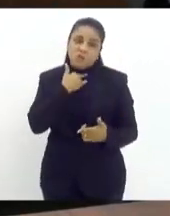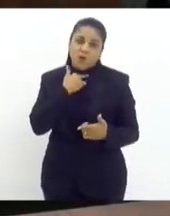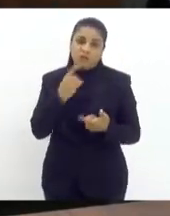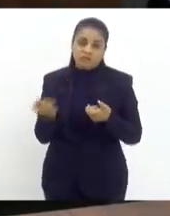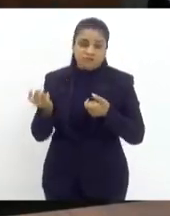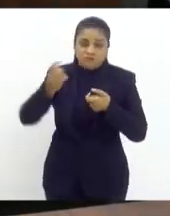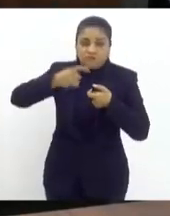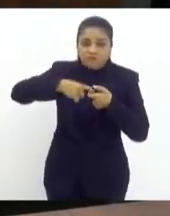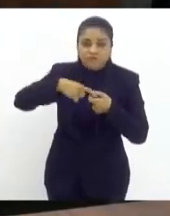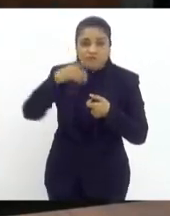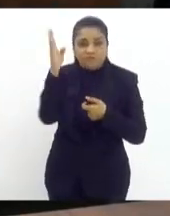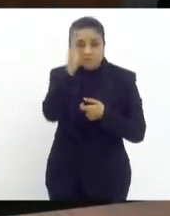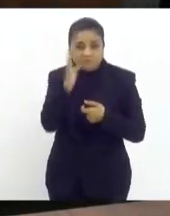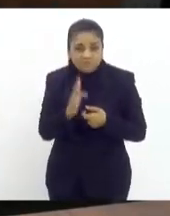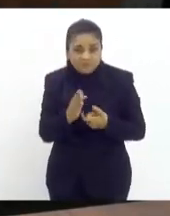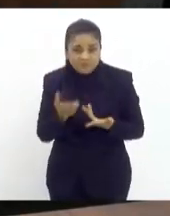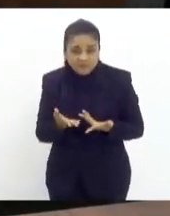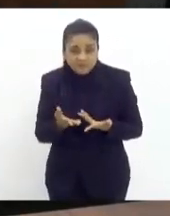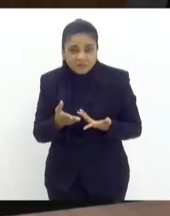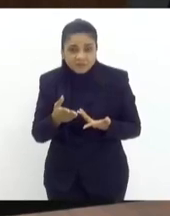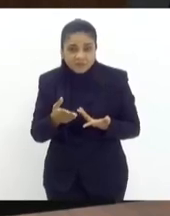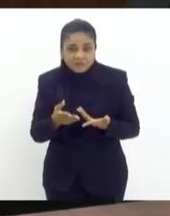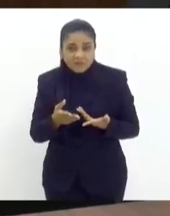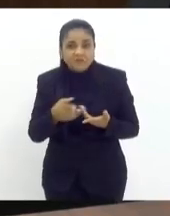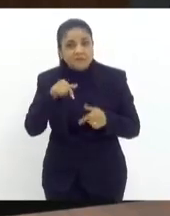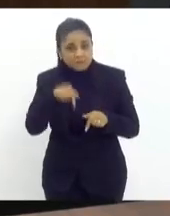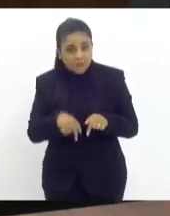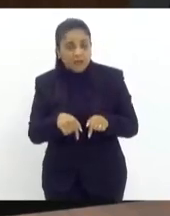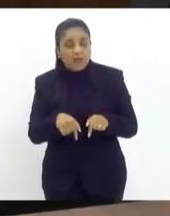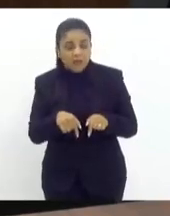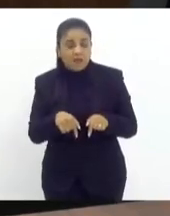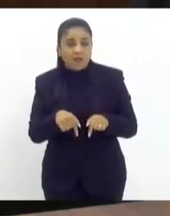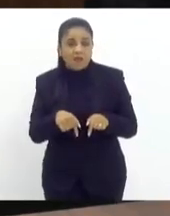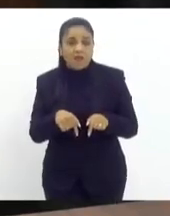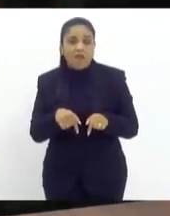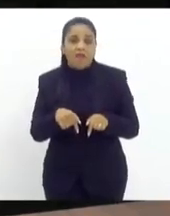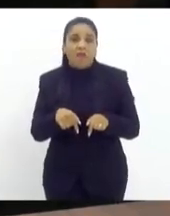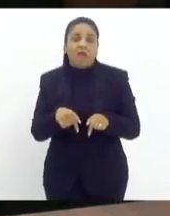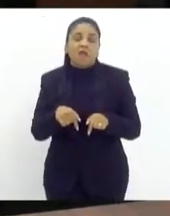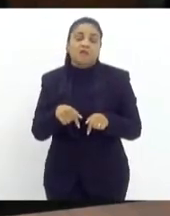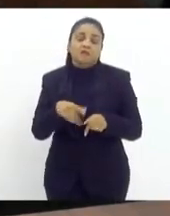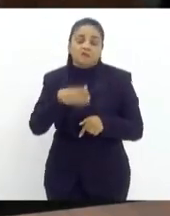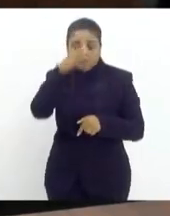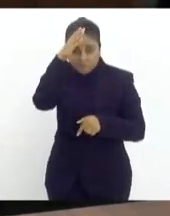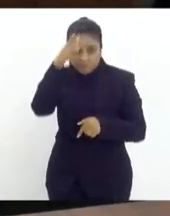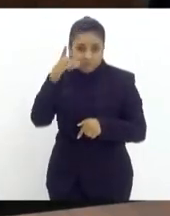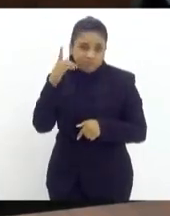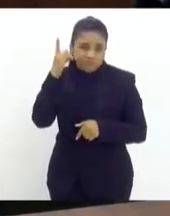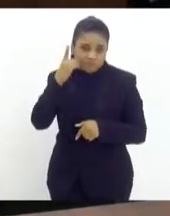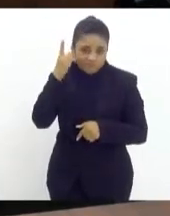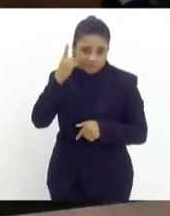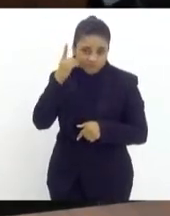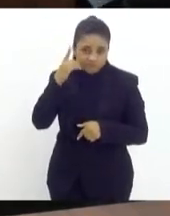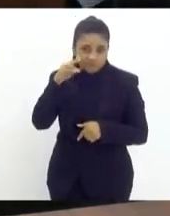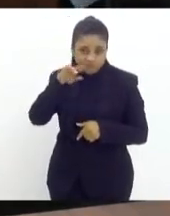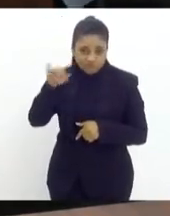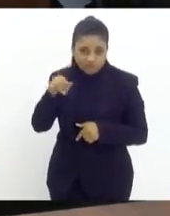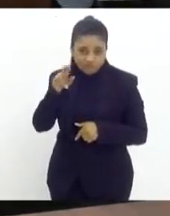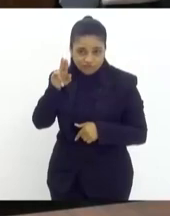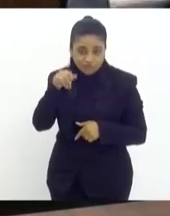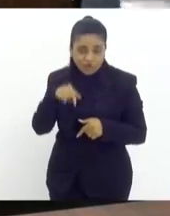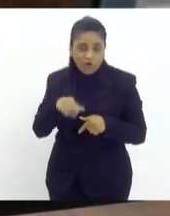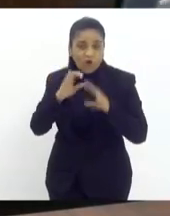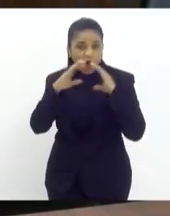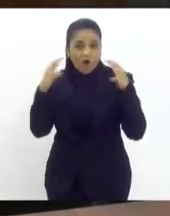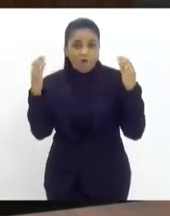o caminho que tem refeito porque o Brasil também é consignatário deputado a tia Ju das principais conferências mundial